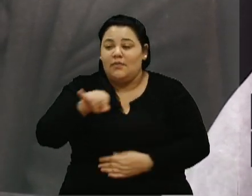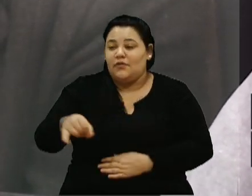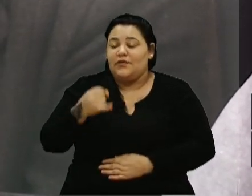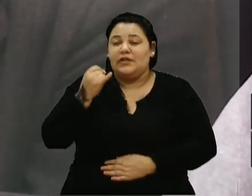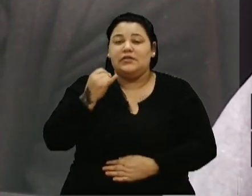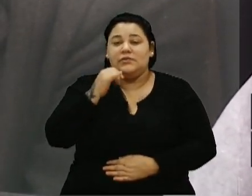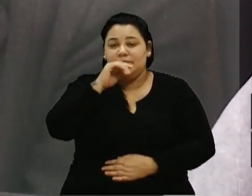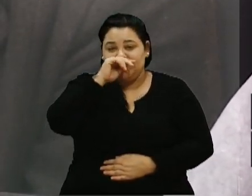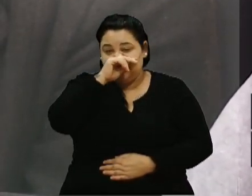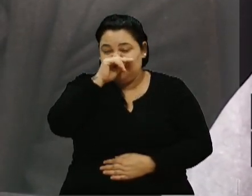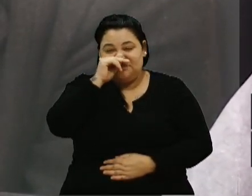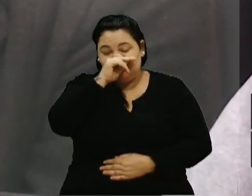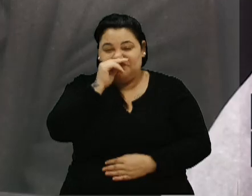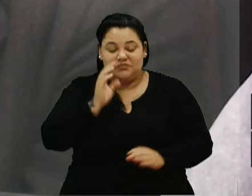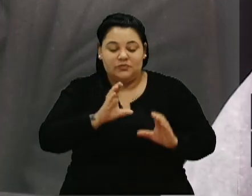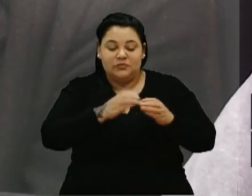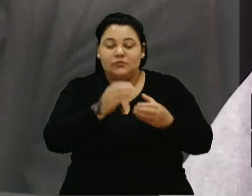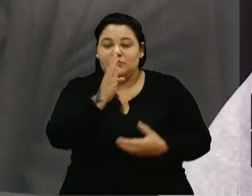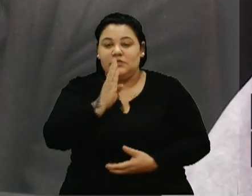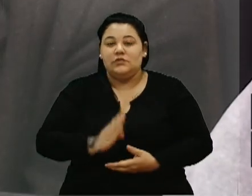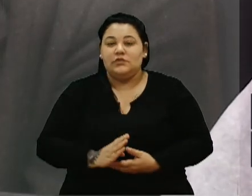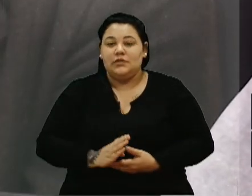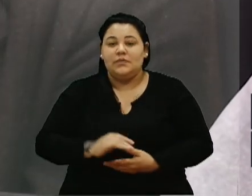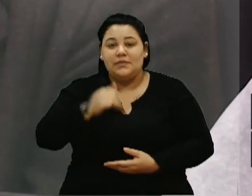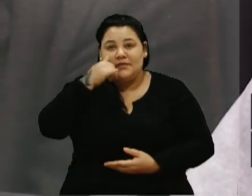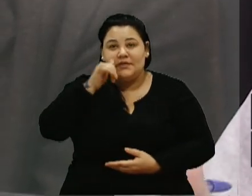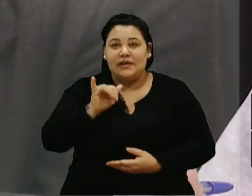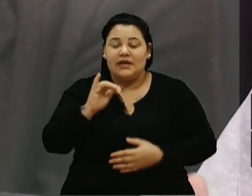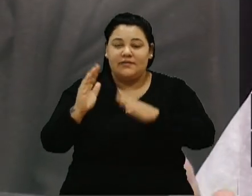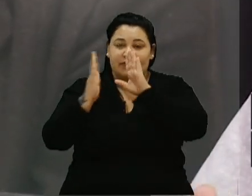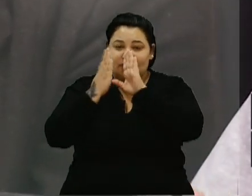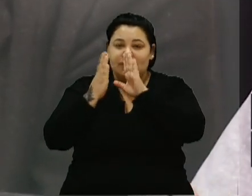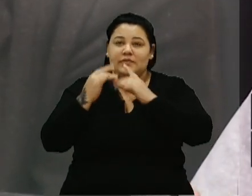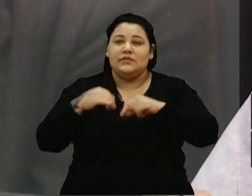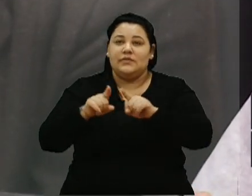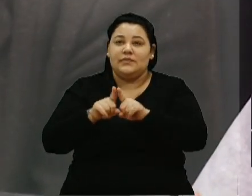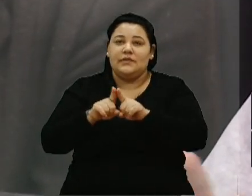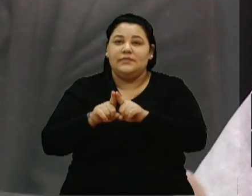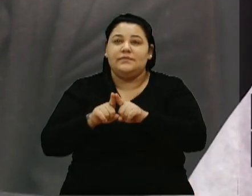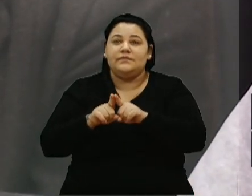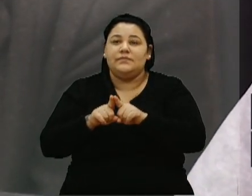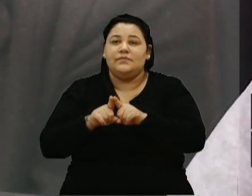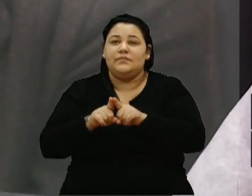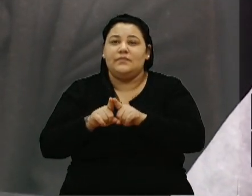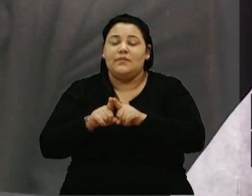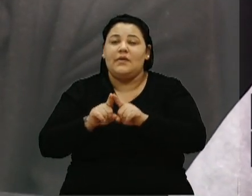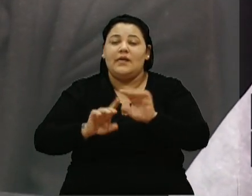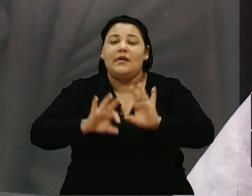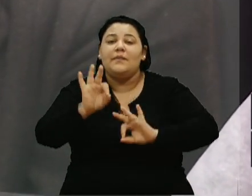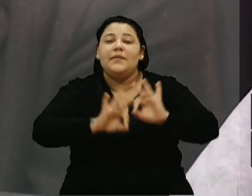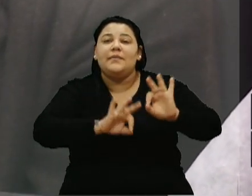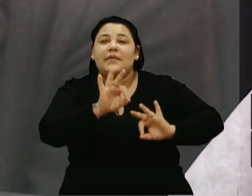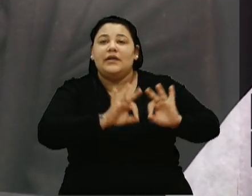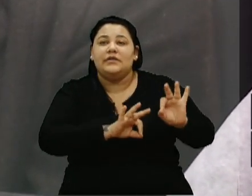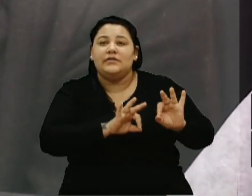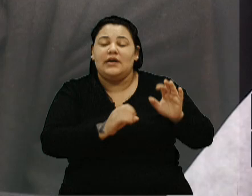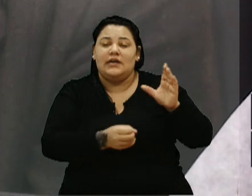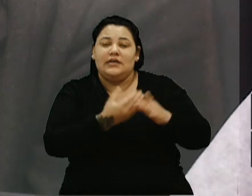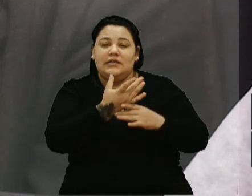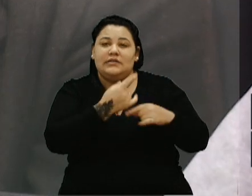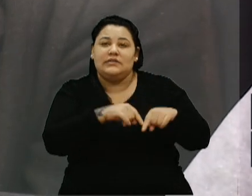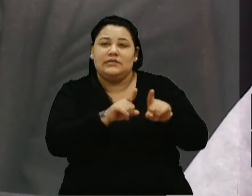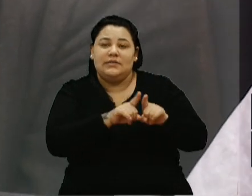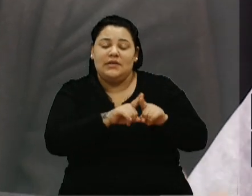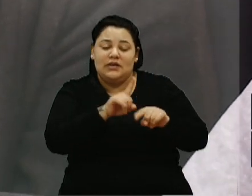Comitê Nacional de Prevenção e Combate à Tortura está preparando aí o lançamento